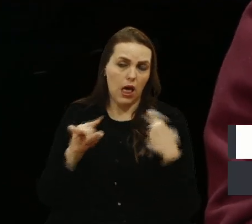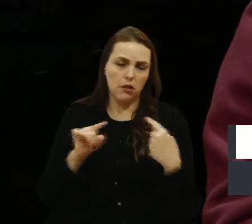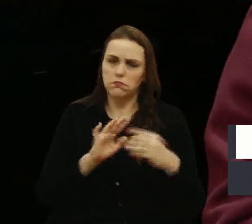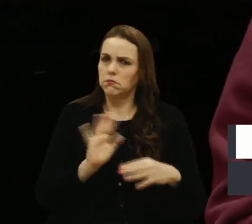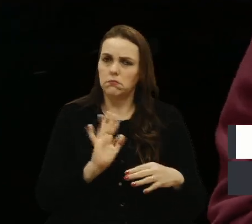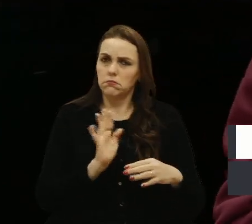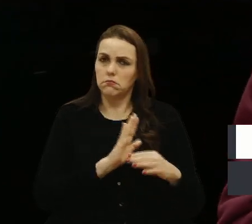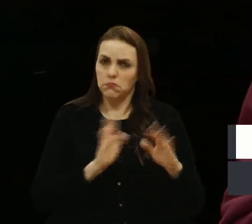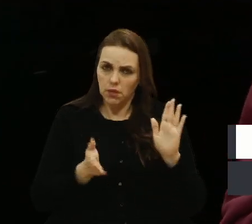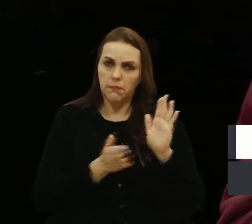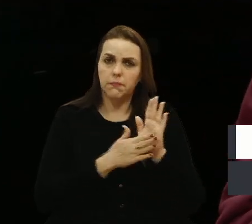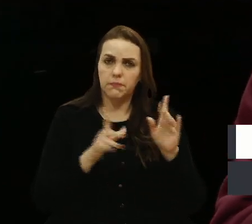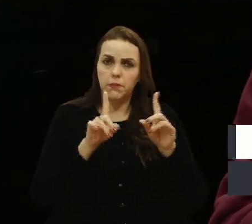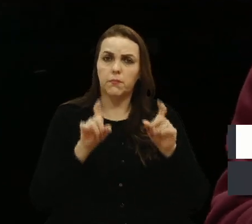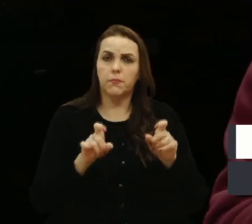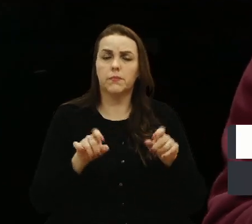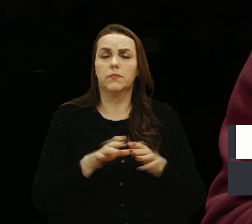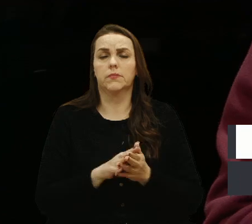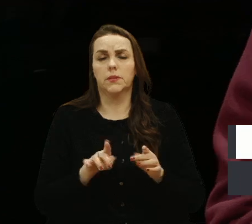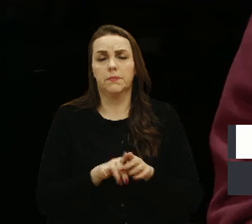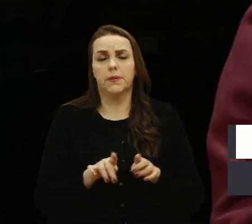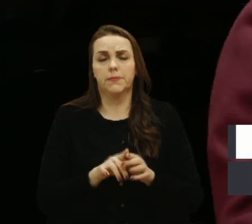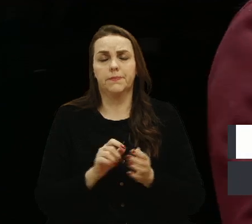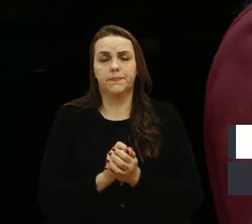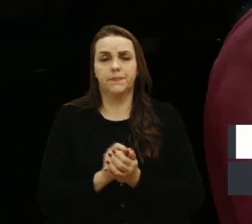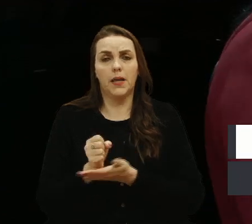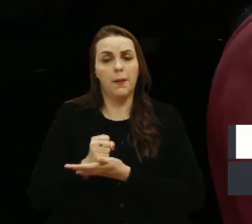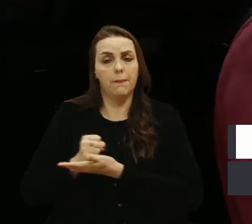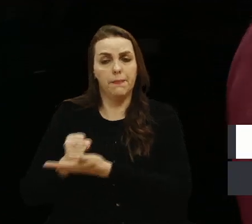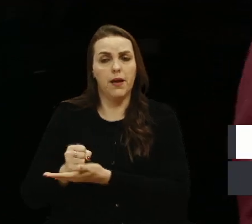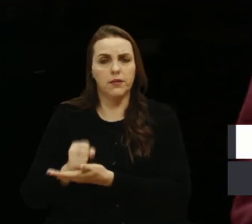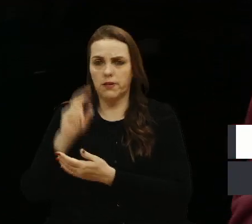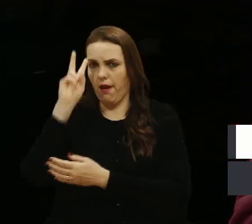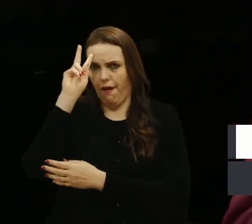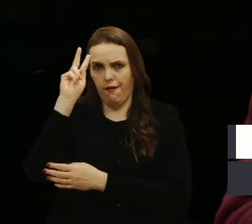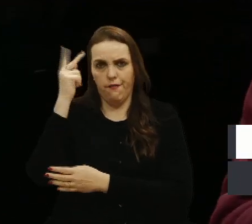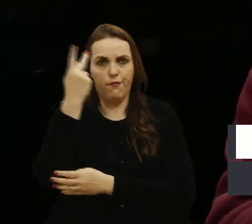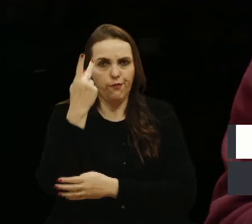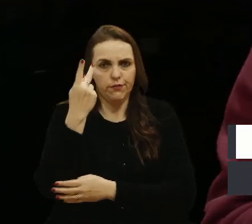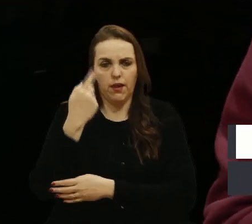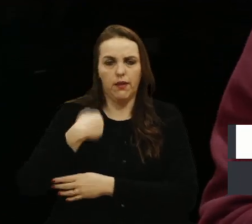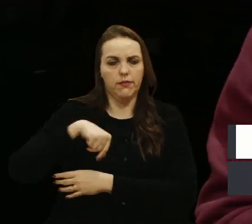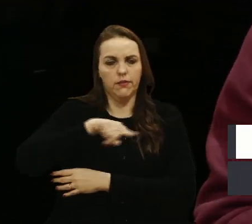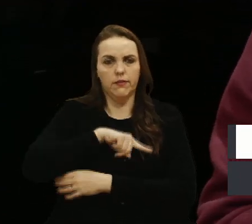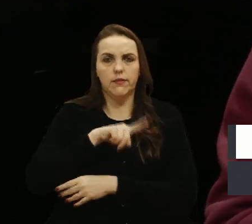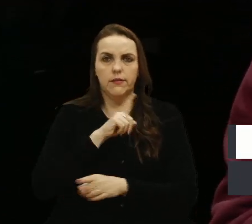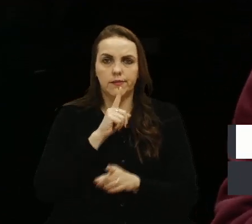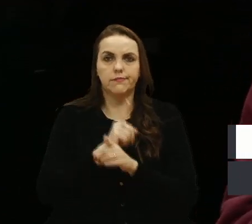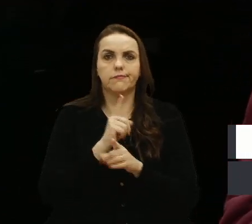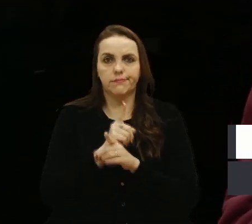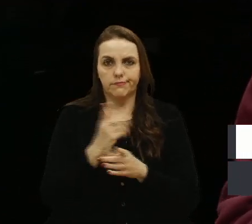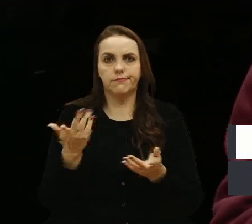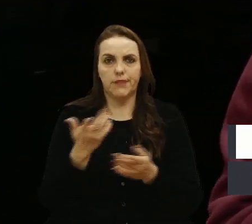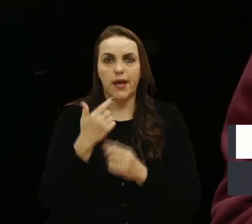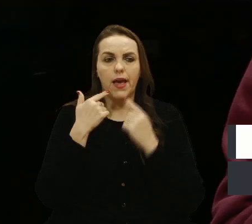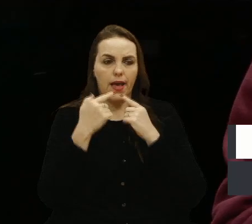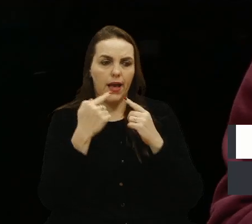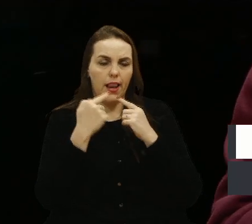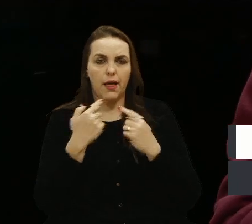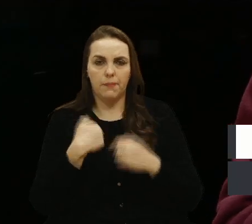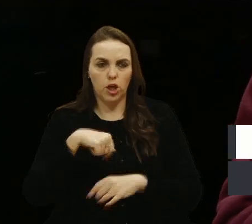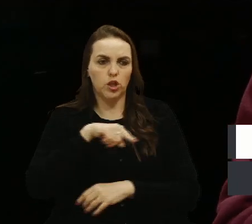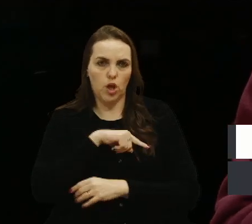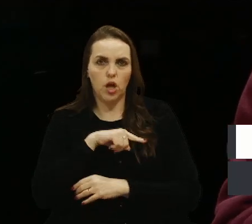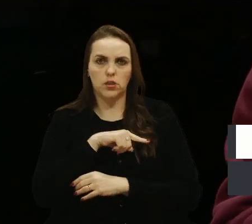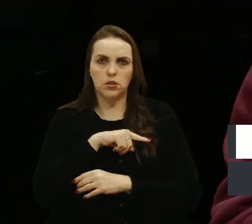é isso, a base acaba ficando revoltada, o governo municipal volta e meia encontra eu, o vereador Libardi, reclama dos nossos posicionamentos, mas nós